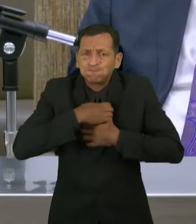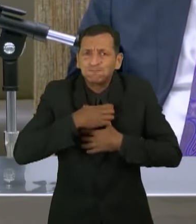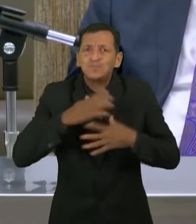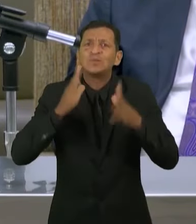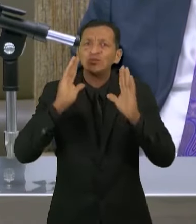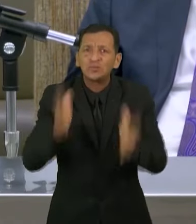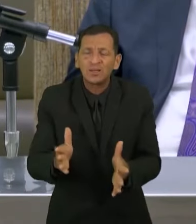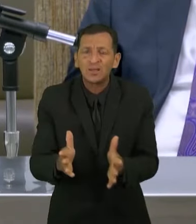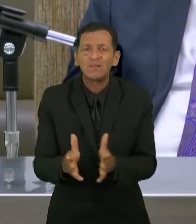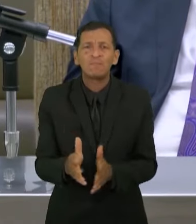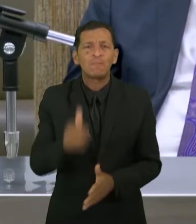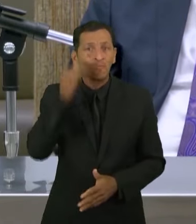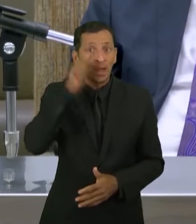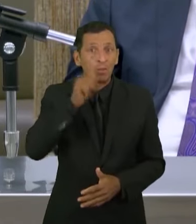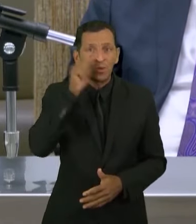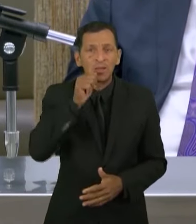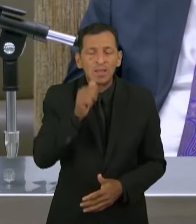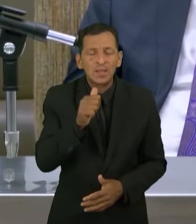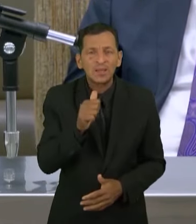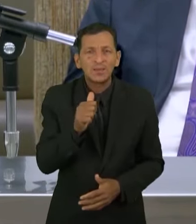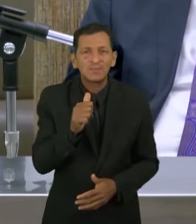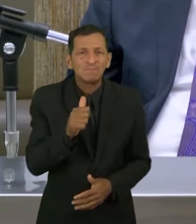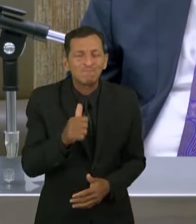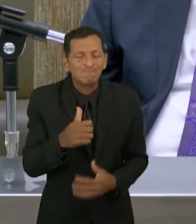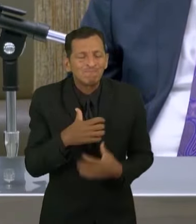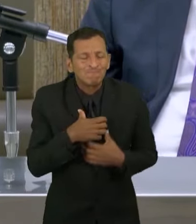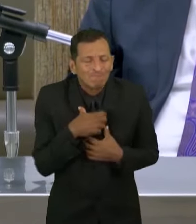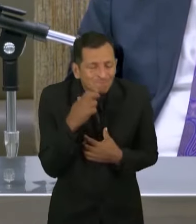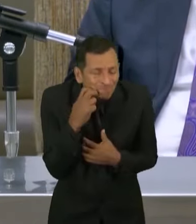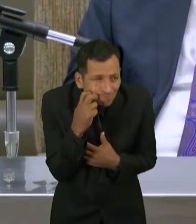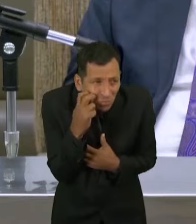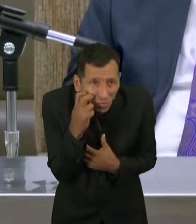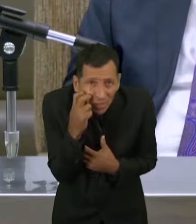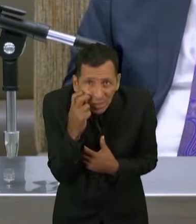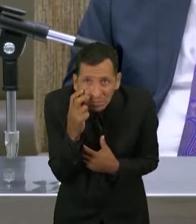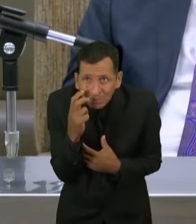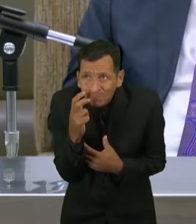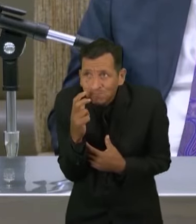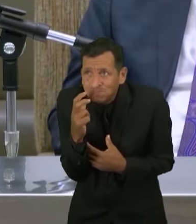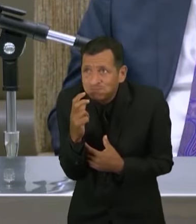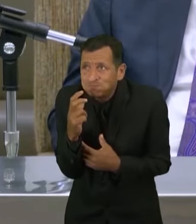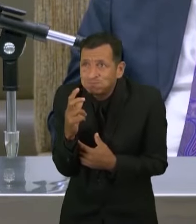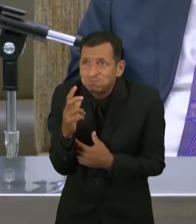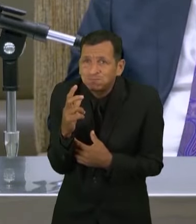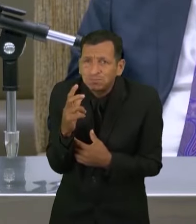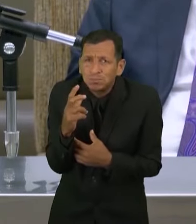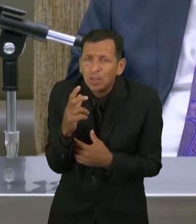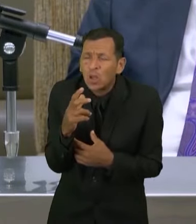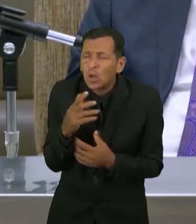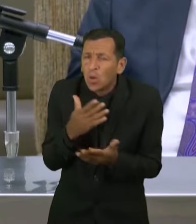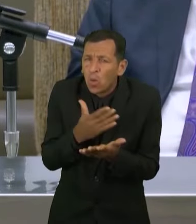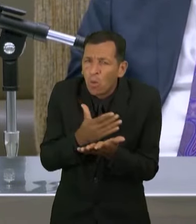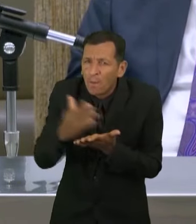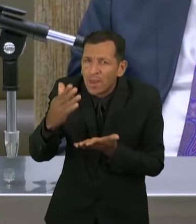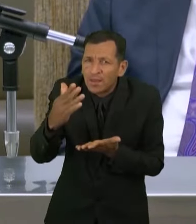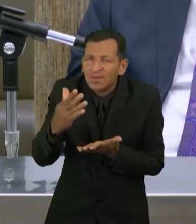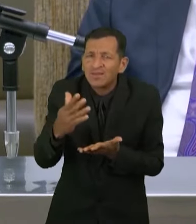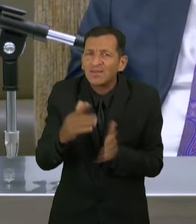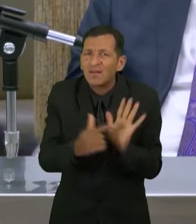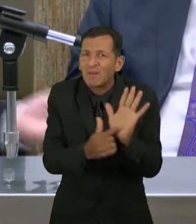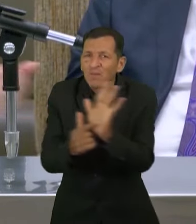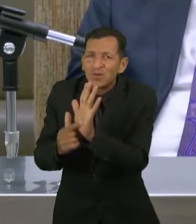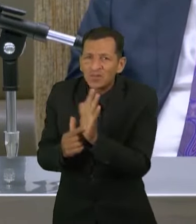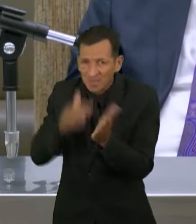como esconder-se, e ela passa agora a ser um canal de fé para outras pessoas.